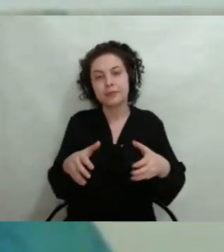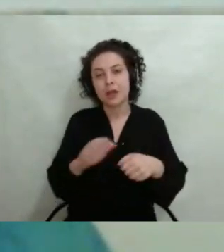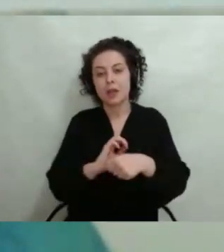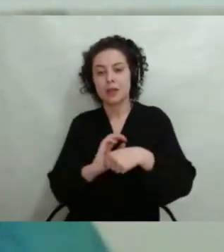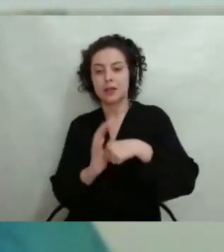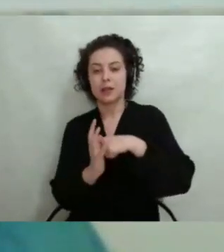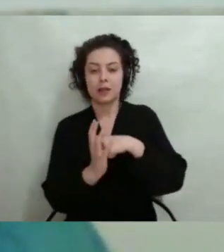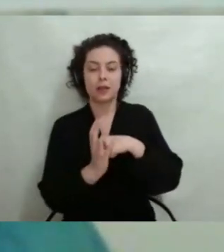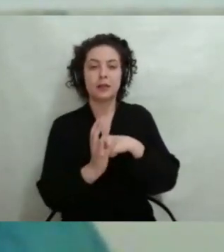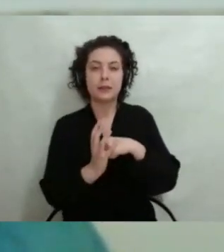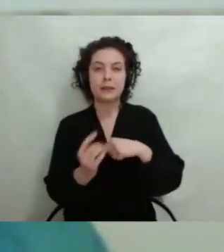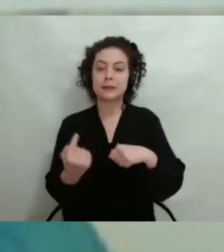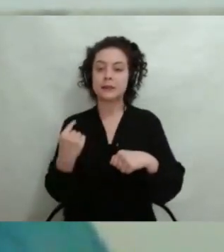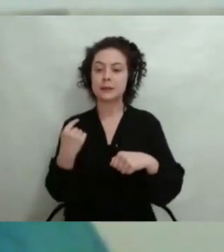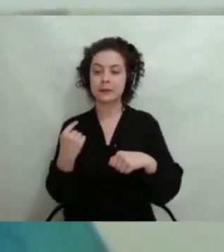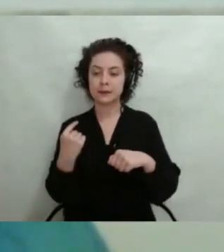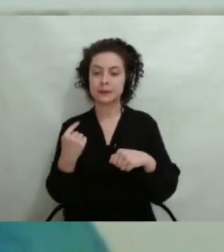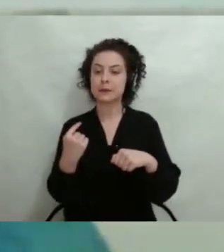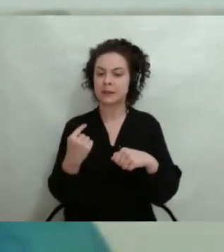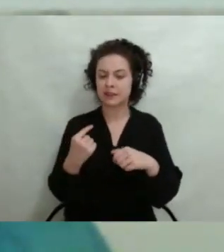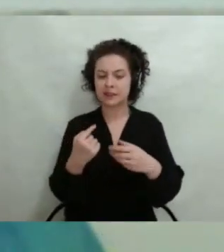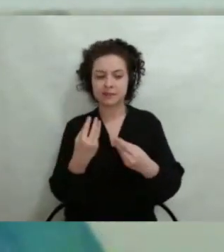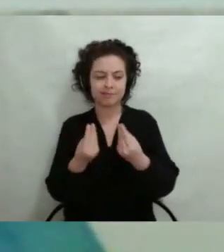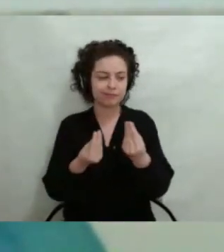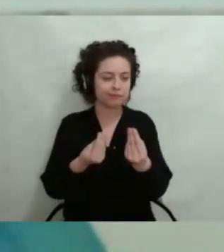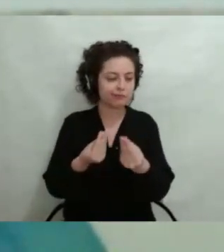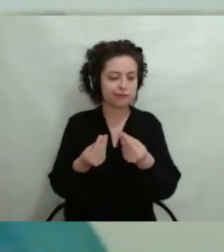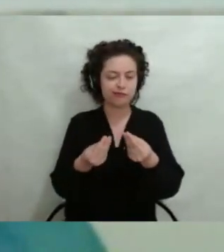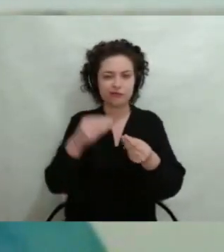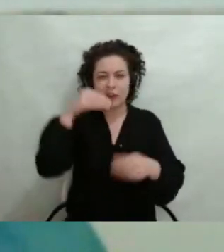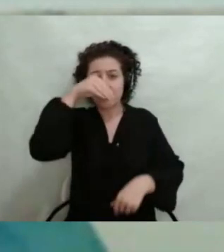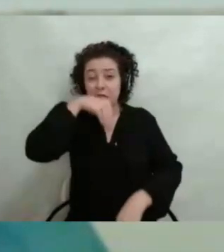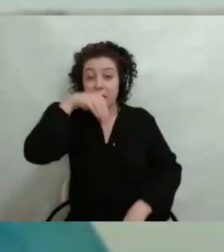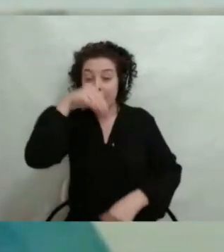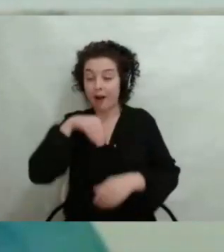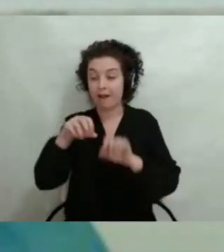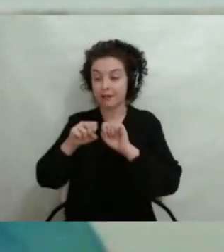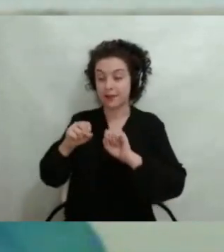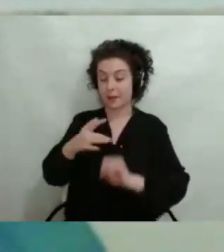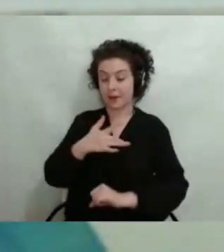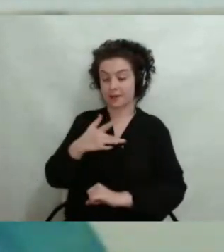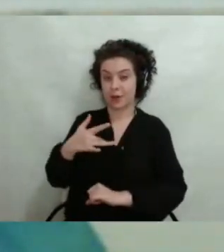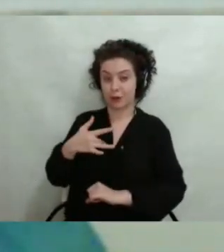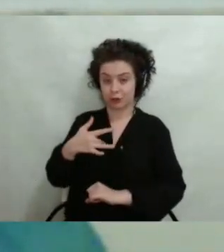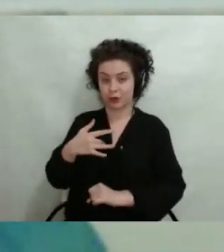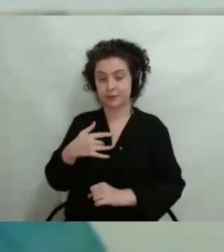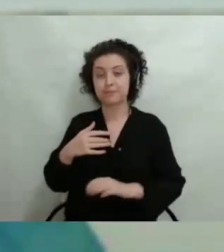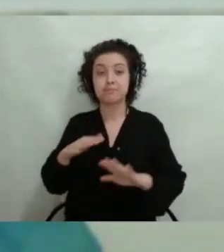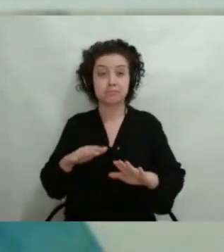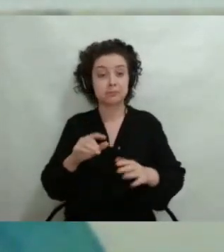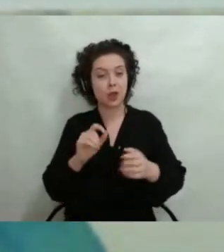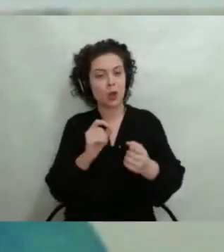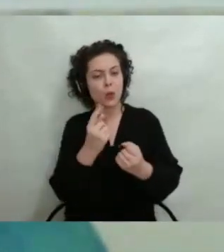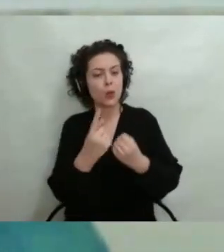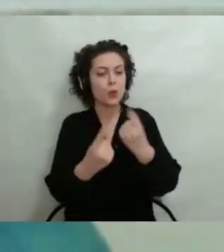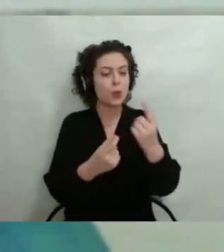extremamente constrangido, fragilizado e, eu diria mesmo, em alguns aspectos,